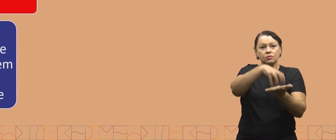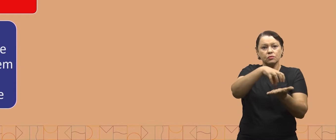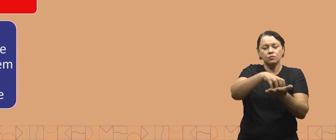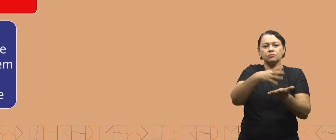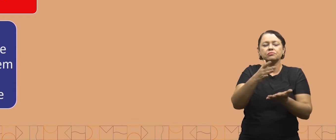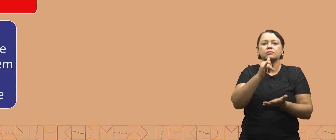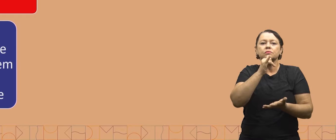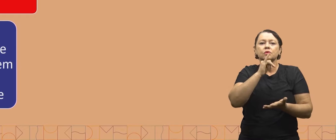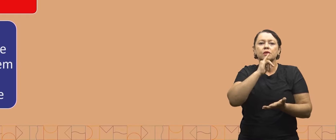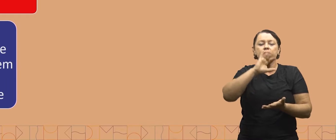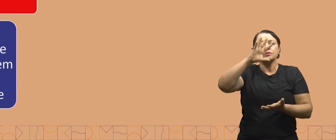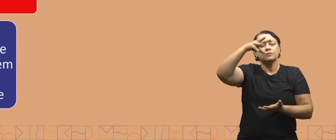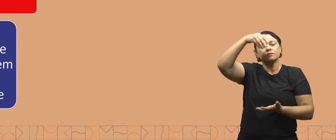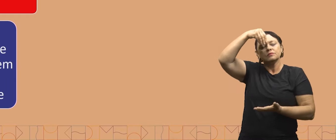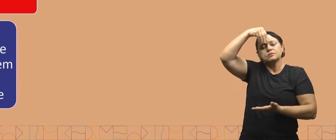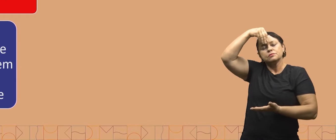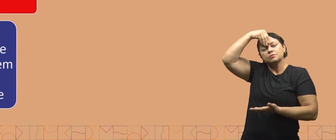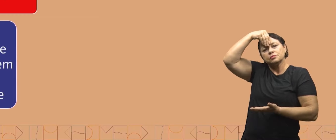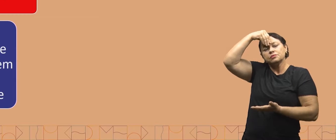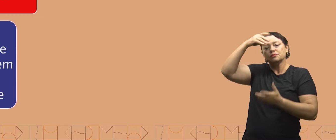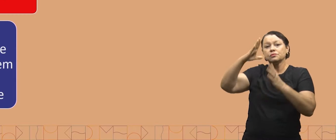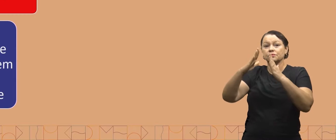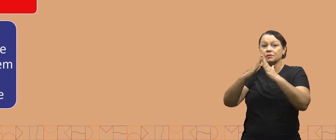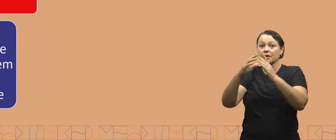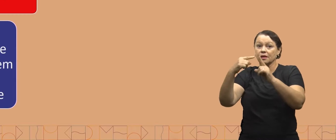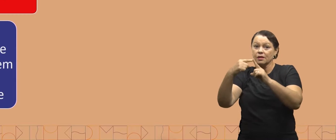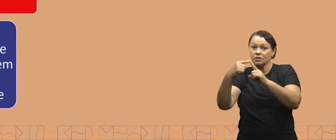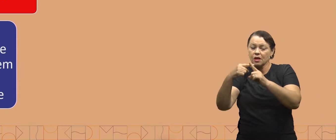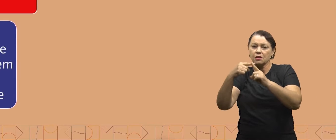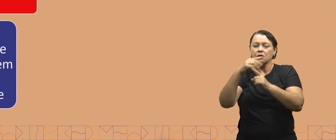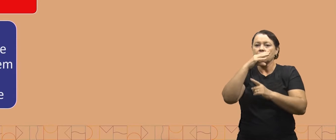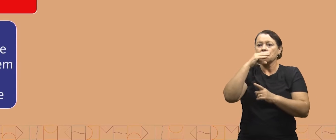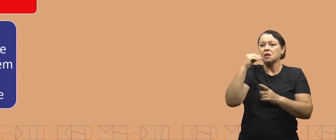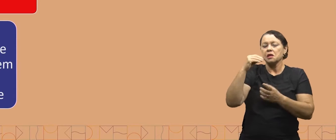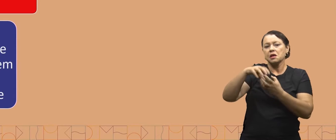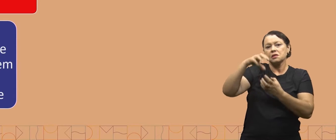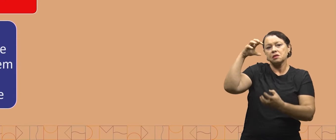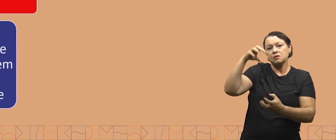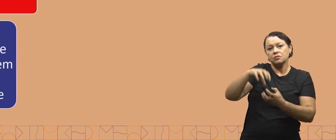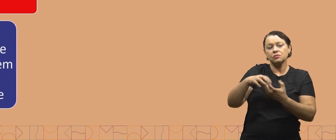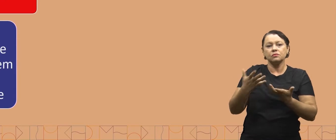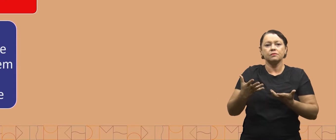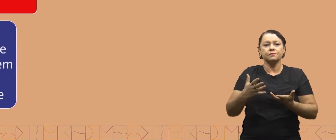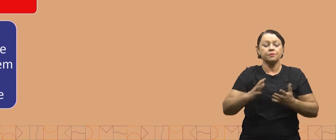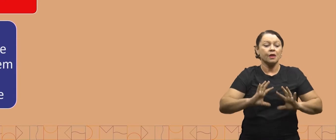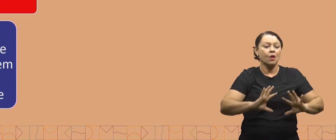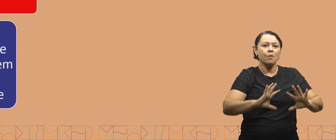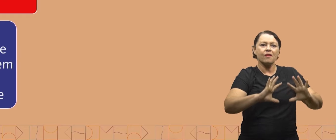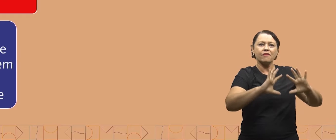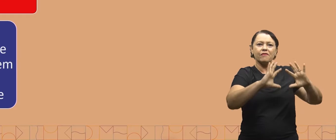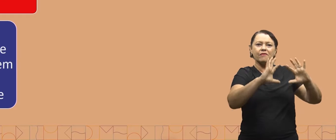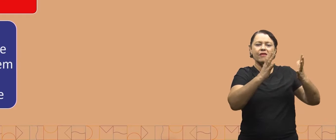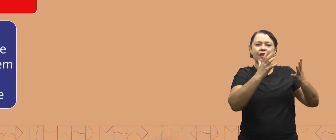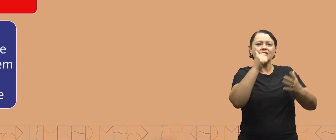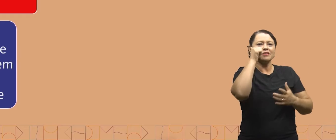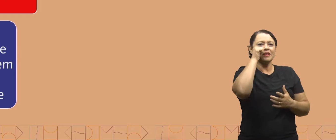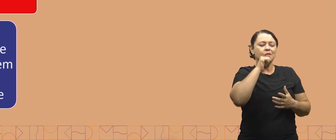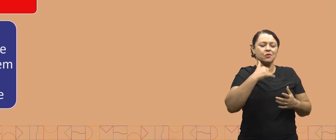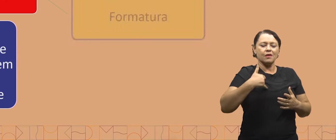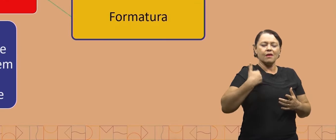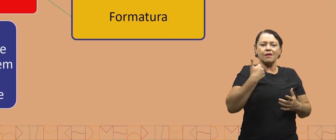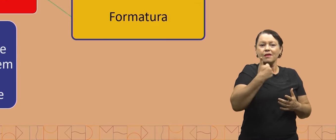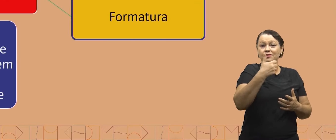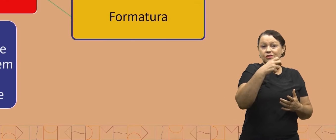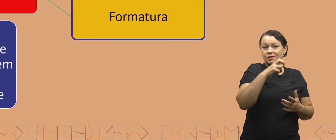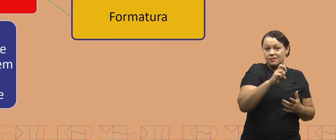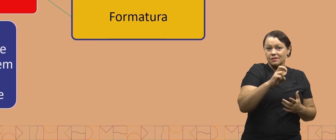o batismo na igreja, seja criança ou adulto, uma festa de debutantes quando as meninas fazem 15 anos,